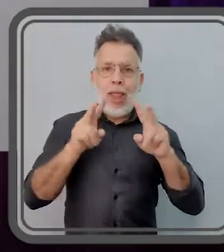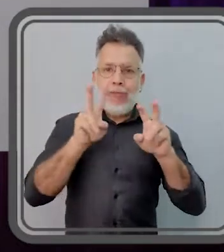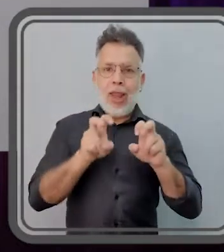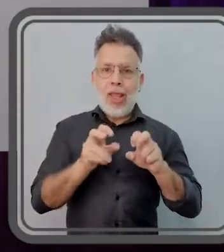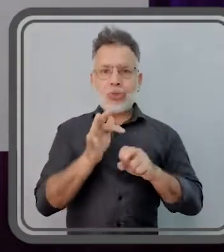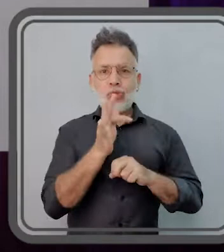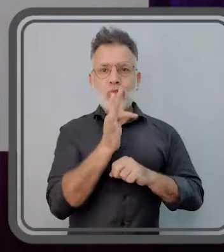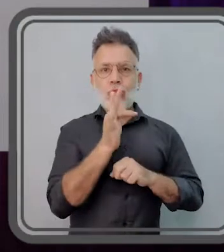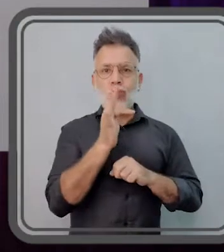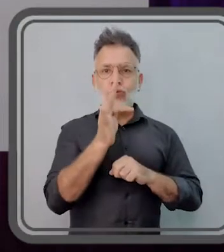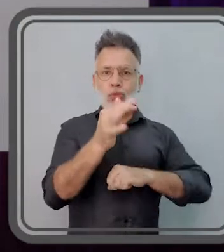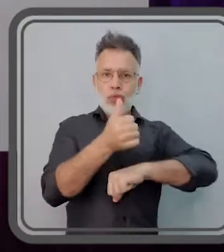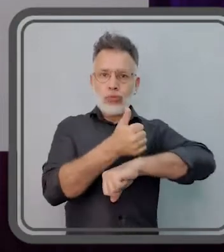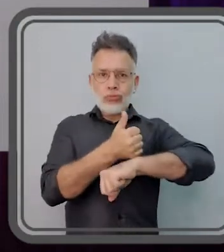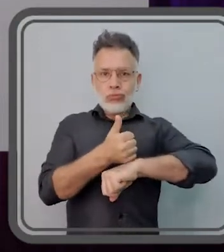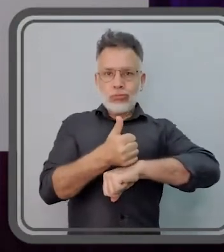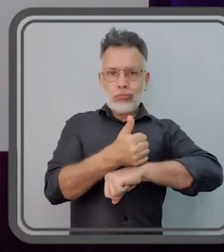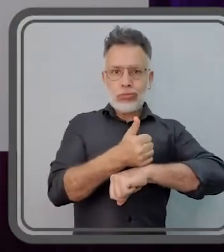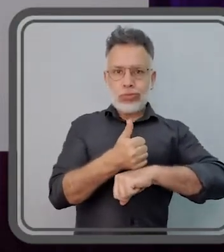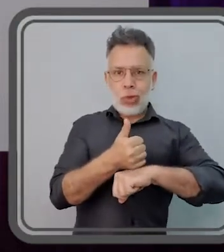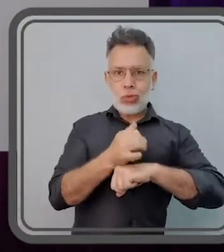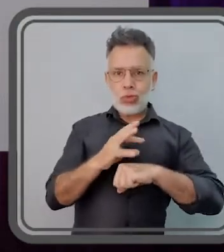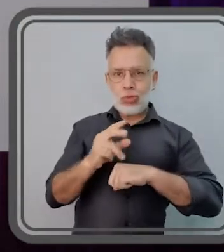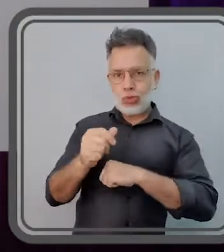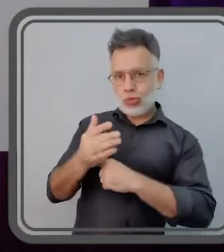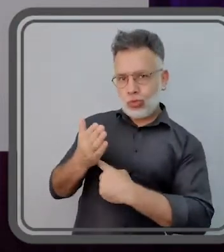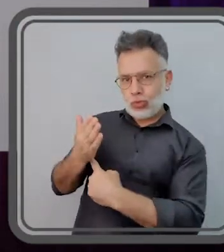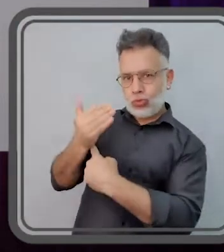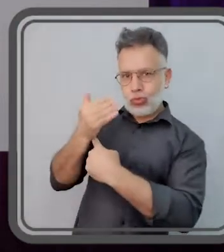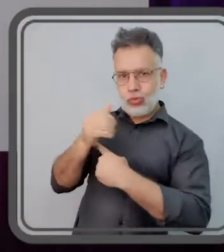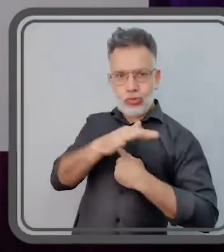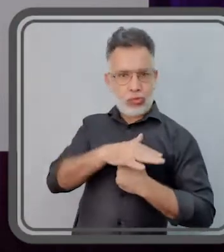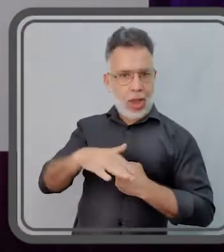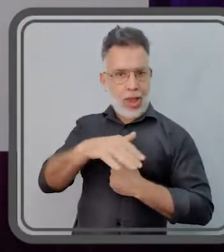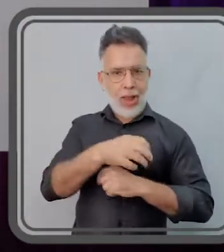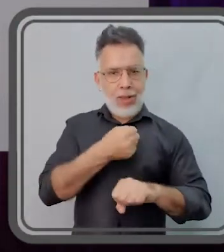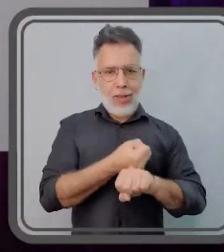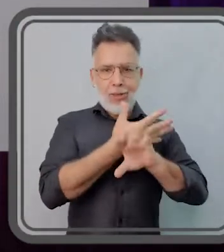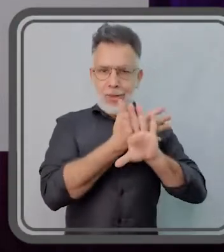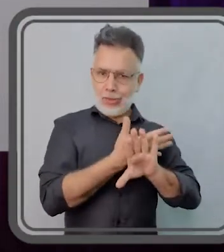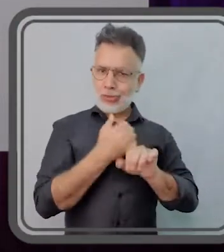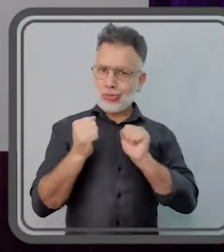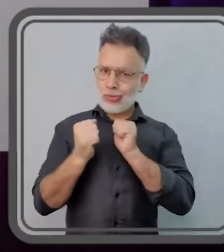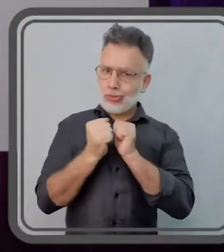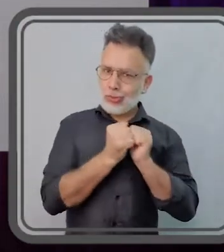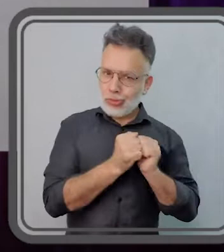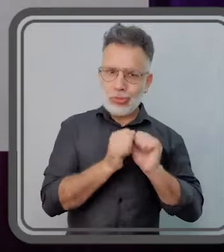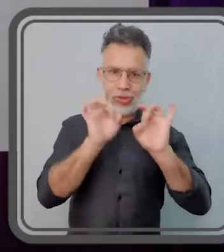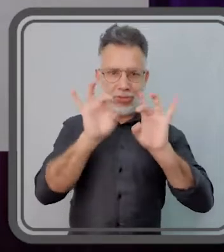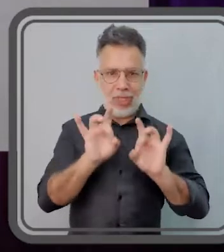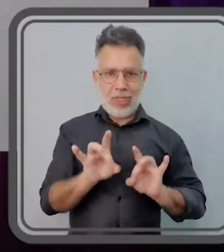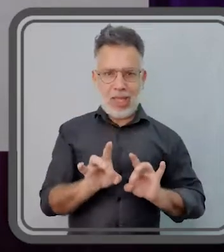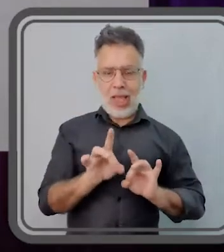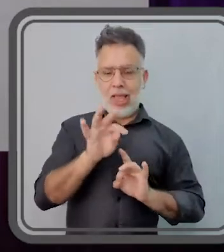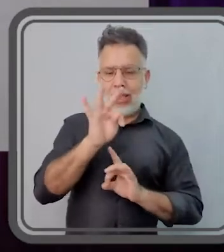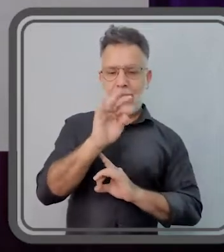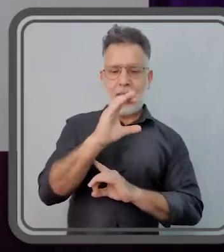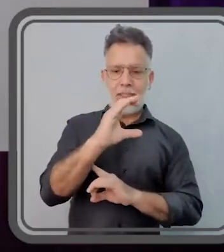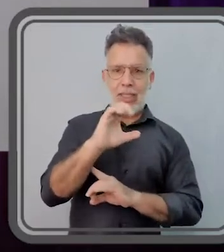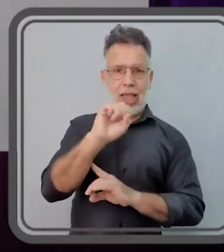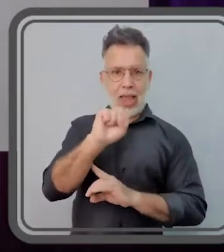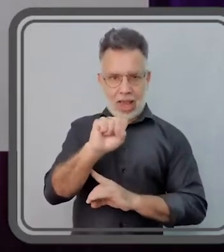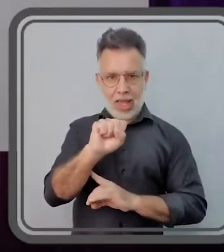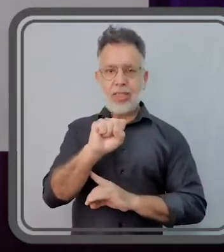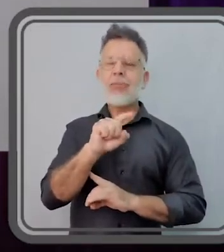do futuro da carreira no setor de tecnologia, nesse Intalks que é oferecido de maneira especial pela